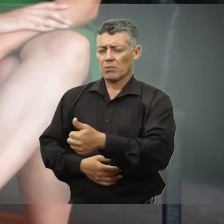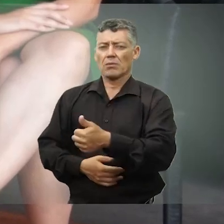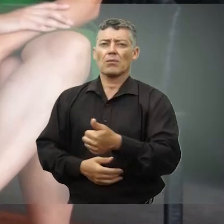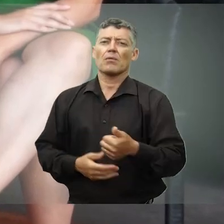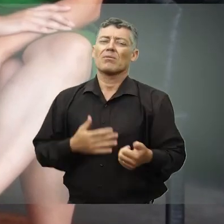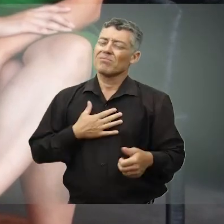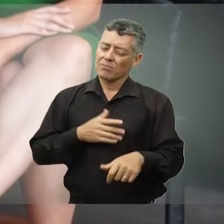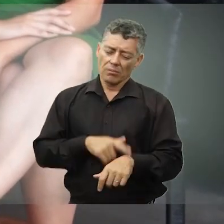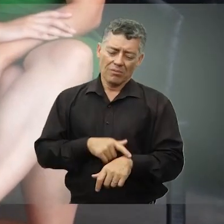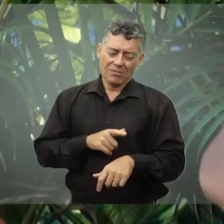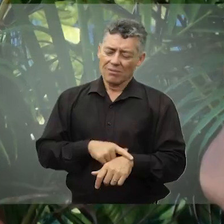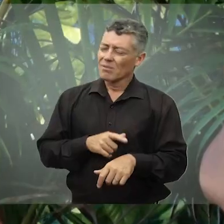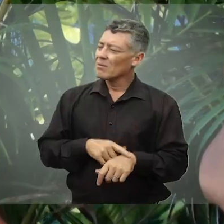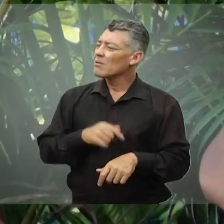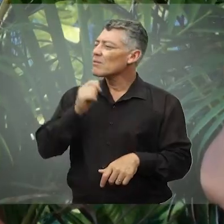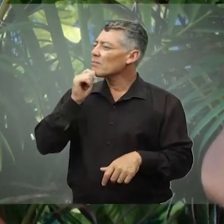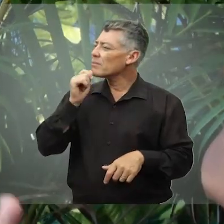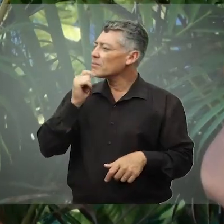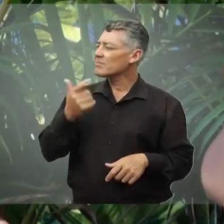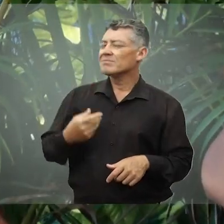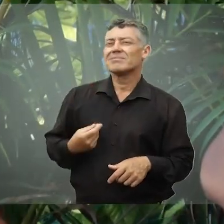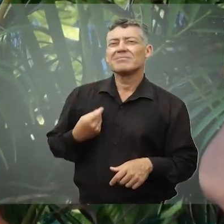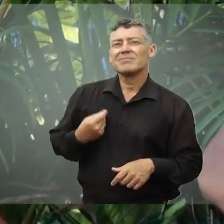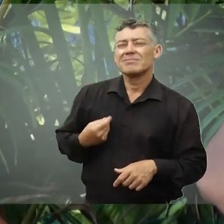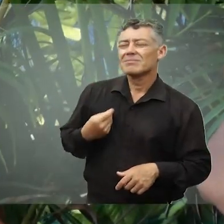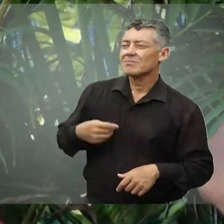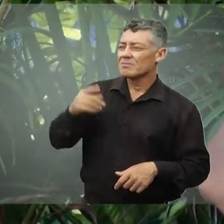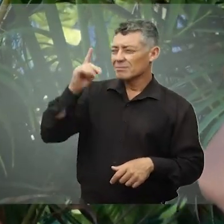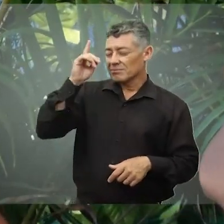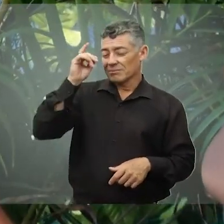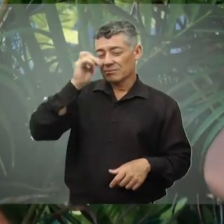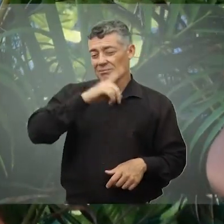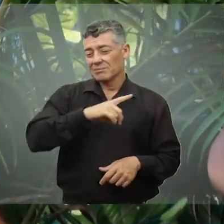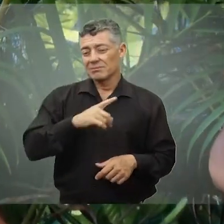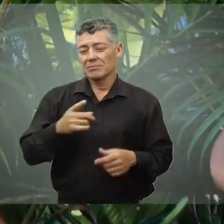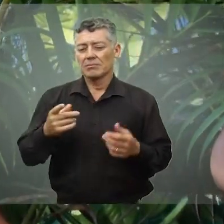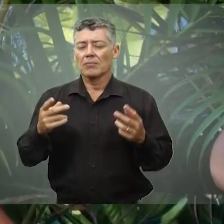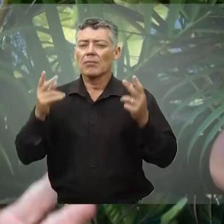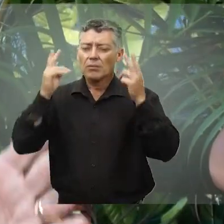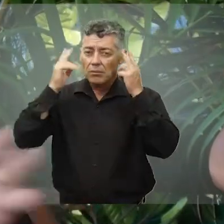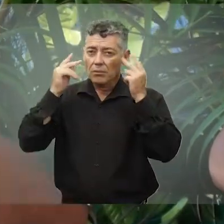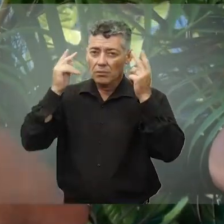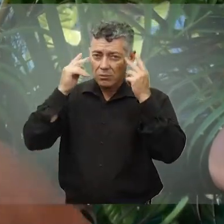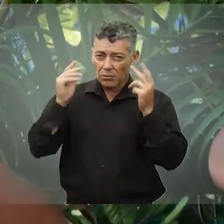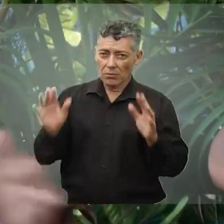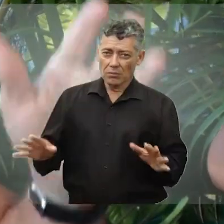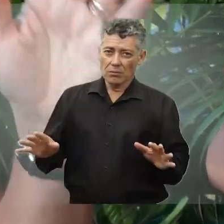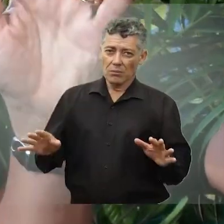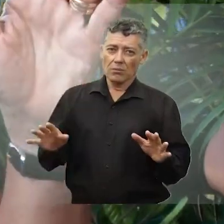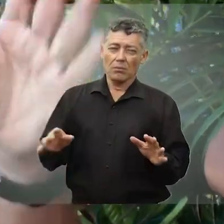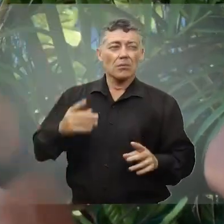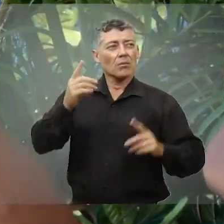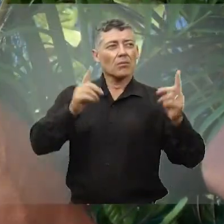esse tempo, não. A gente tem uma vida muito, vou falar assim, a gente tem uma vida muito tranquila, porque no carnaval a gente corre tanto que depois do carnaval a